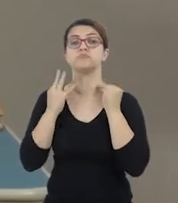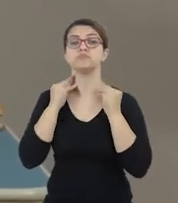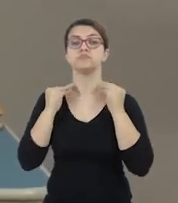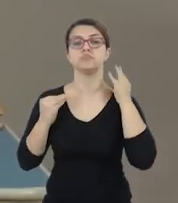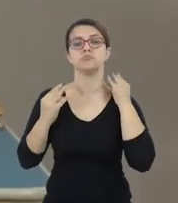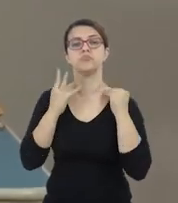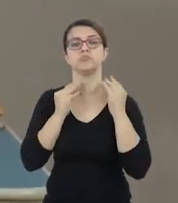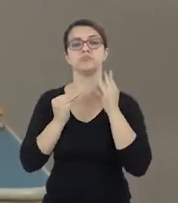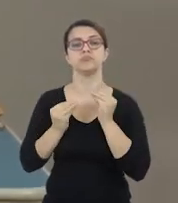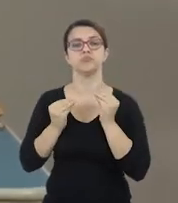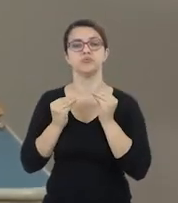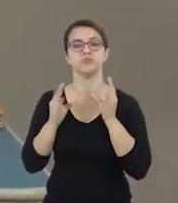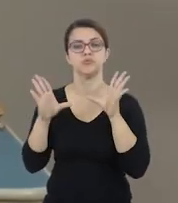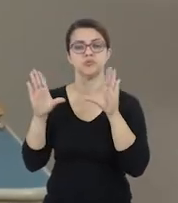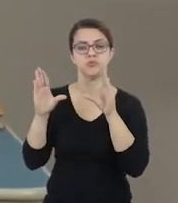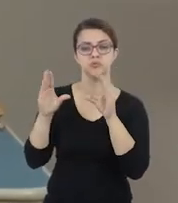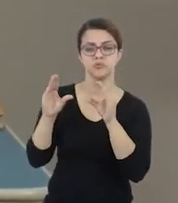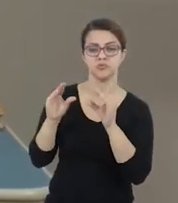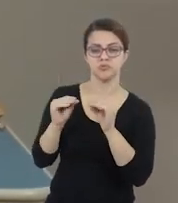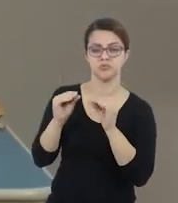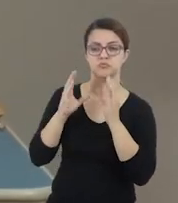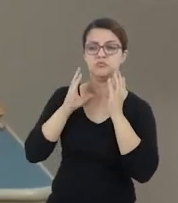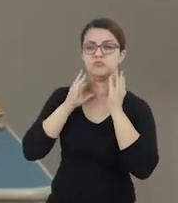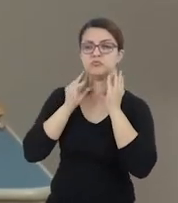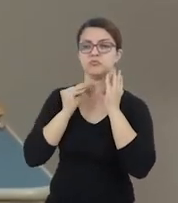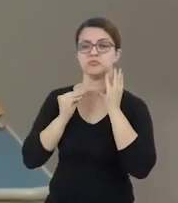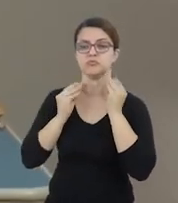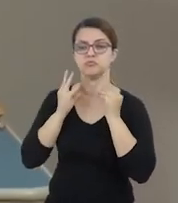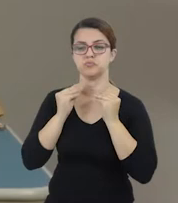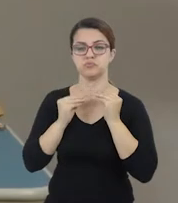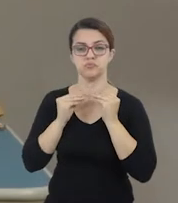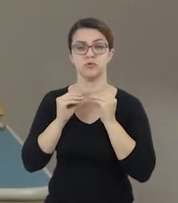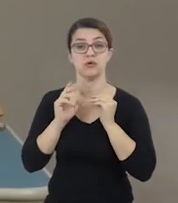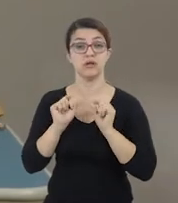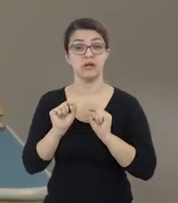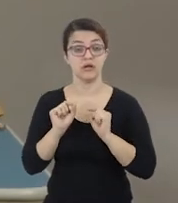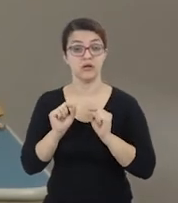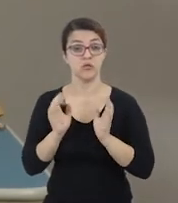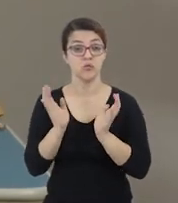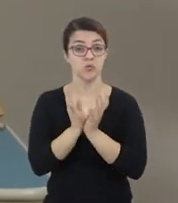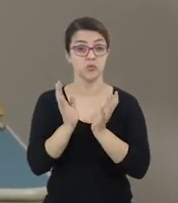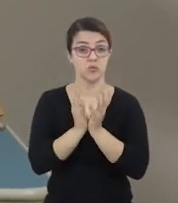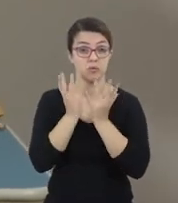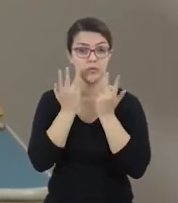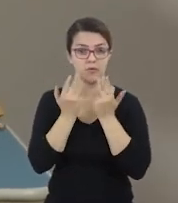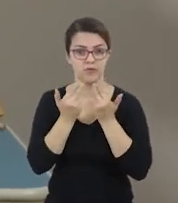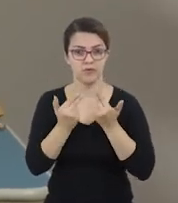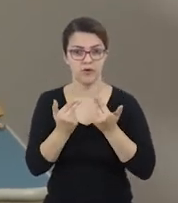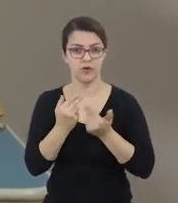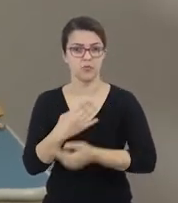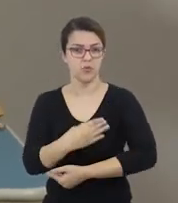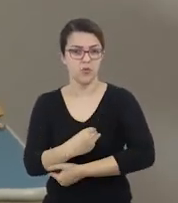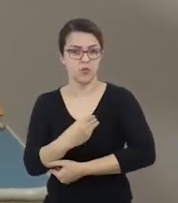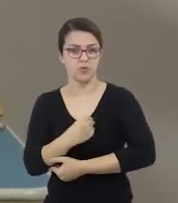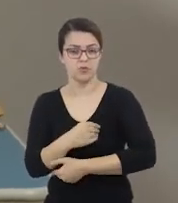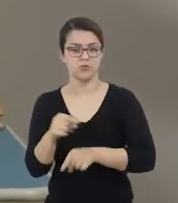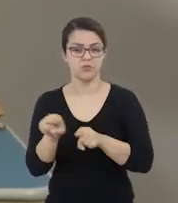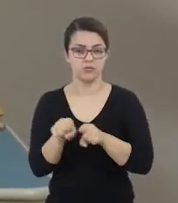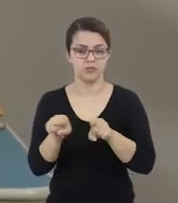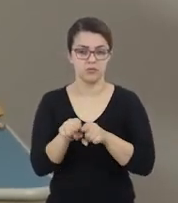escura. Então, parece uma coleira. E ele é mamífero, mas ele também se alimenta de